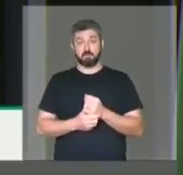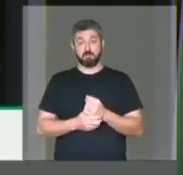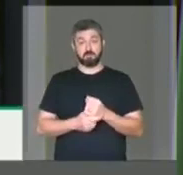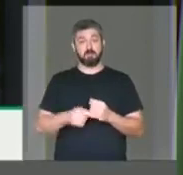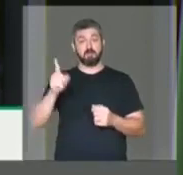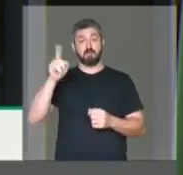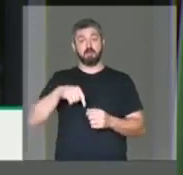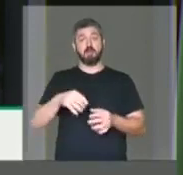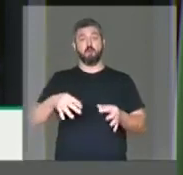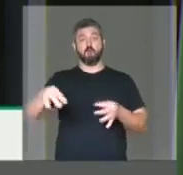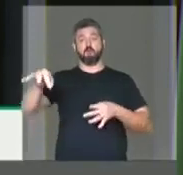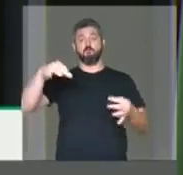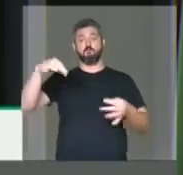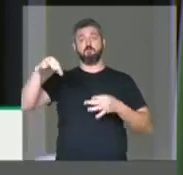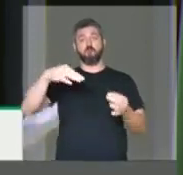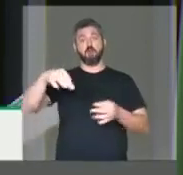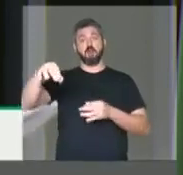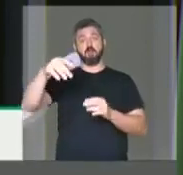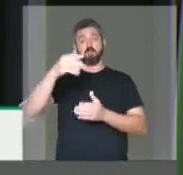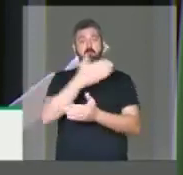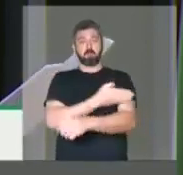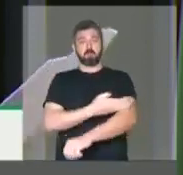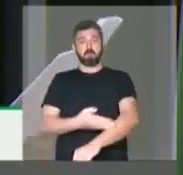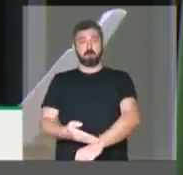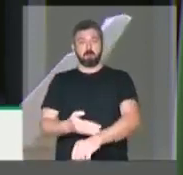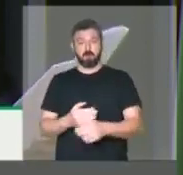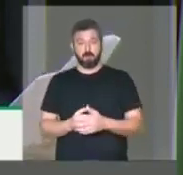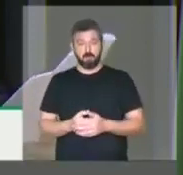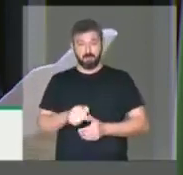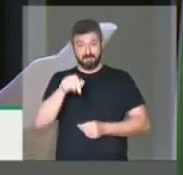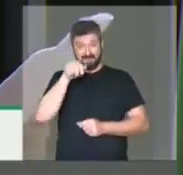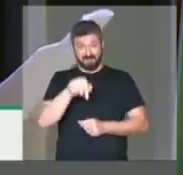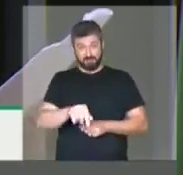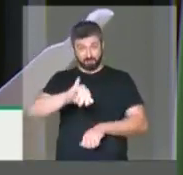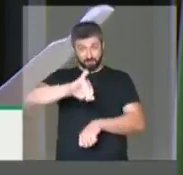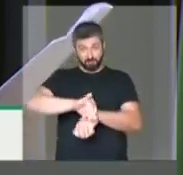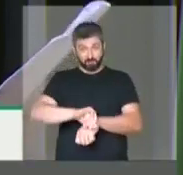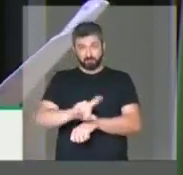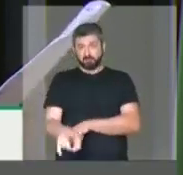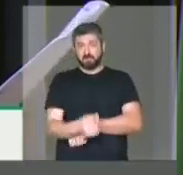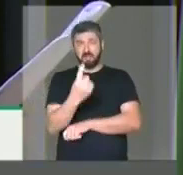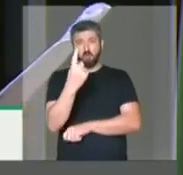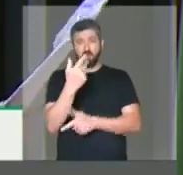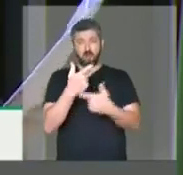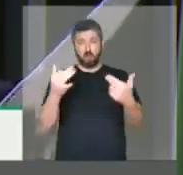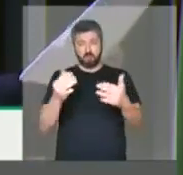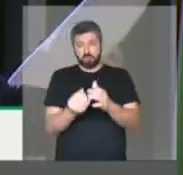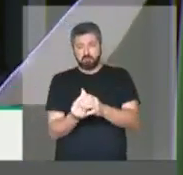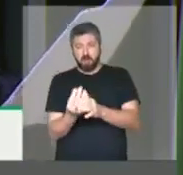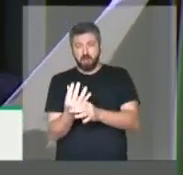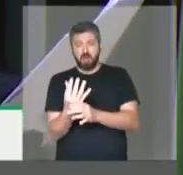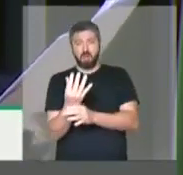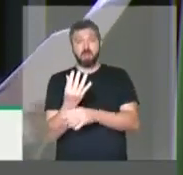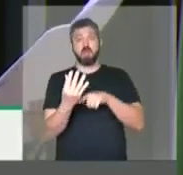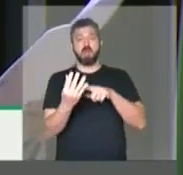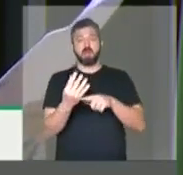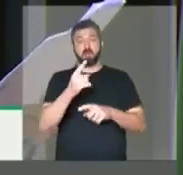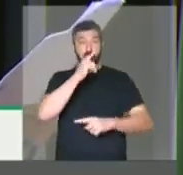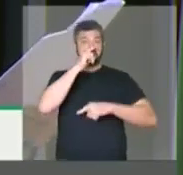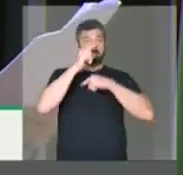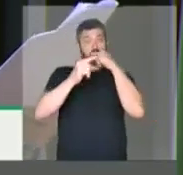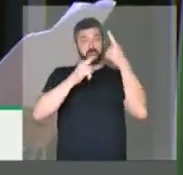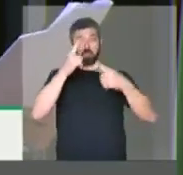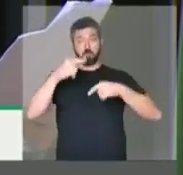uma folha de papel em branco. Neste terreno, a única semente que brota é a extravagância